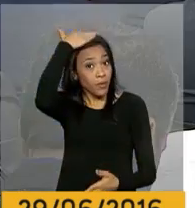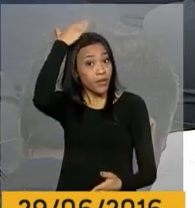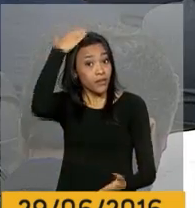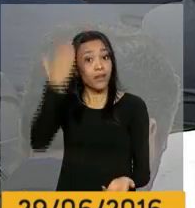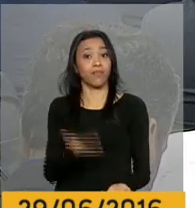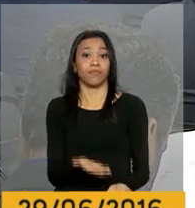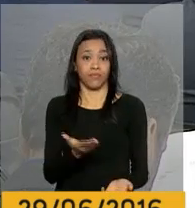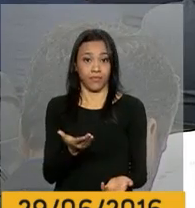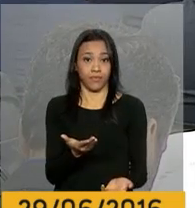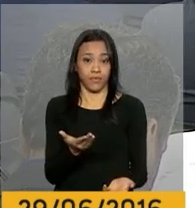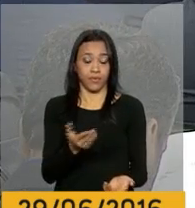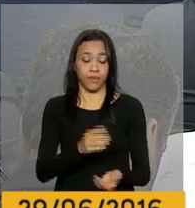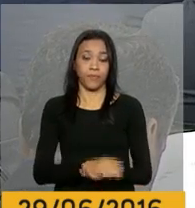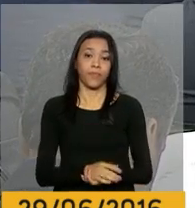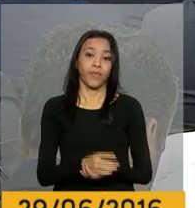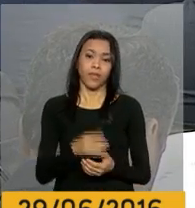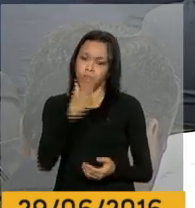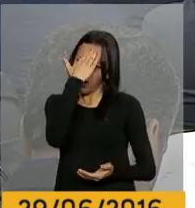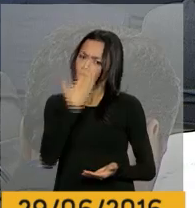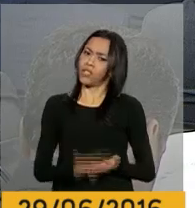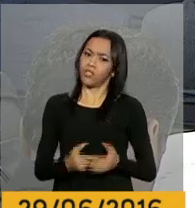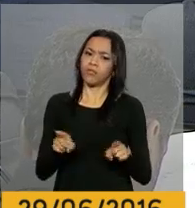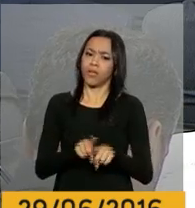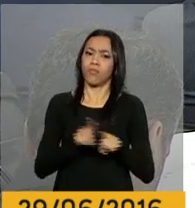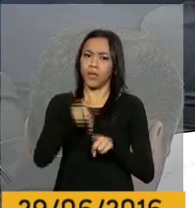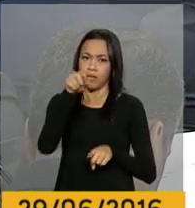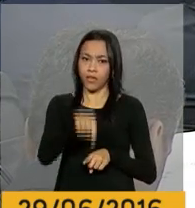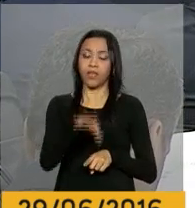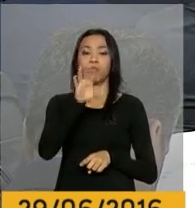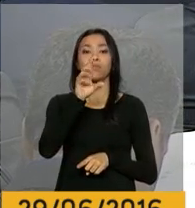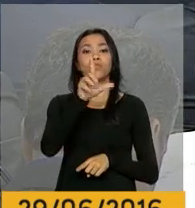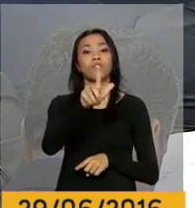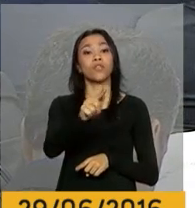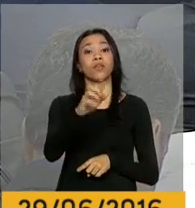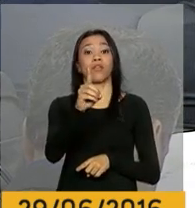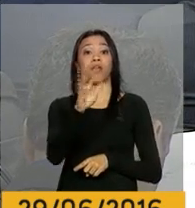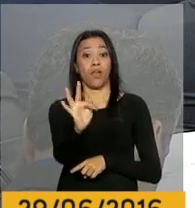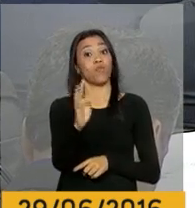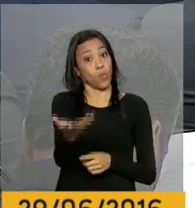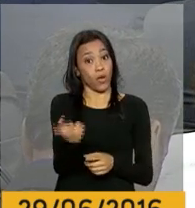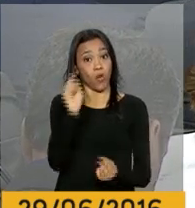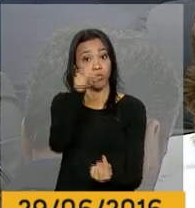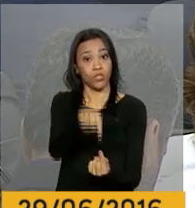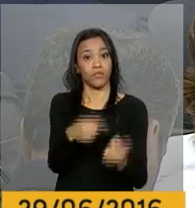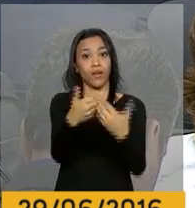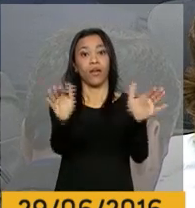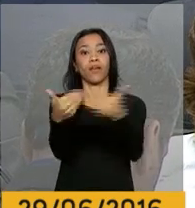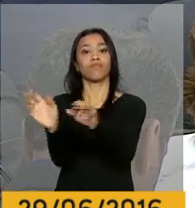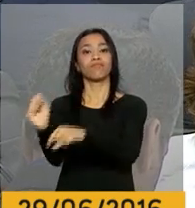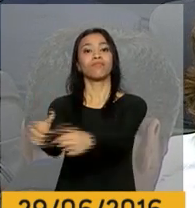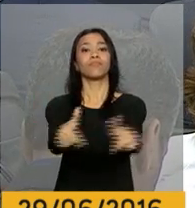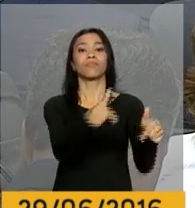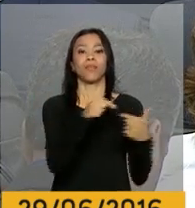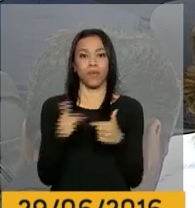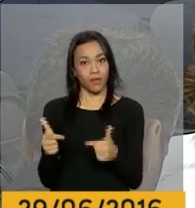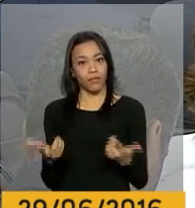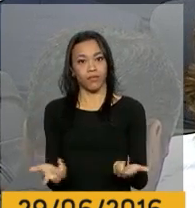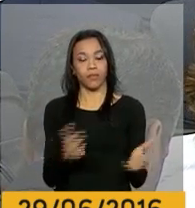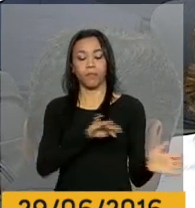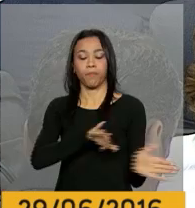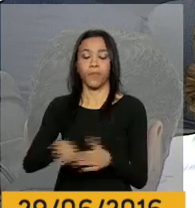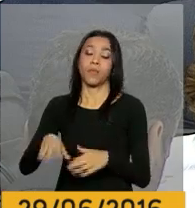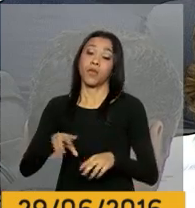igual maneira aqui no Distrito Federal. E, portanto, gerando empregos. Este é o nosso objetivo. Então, nós